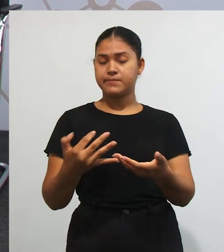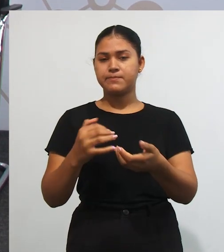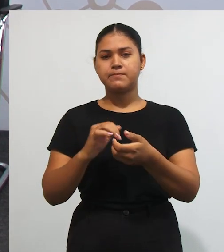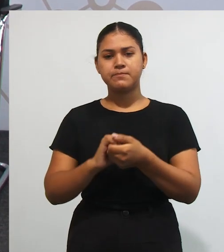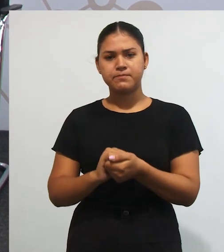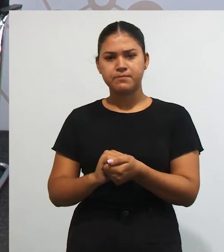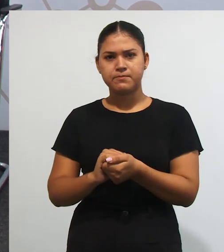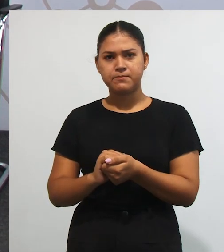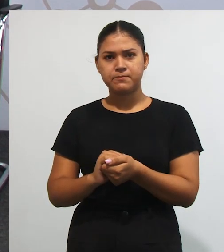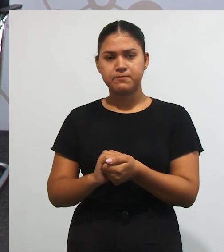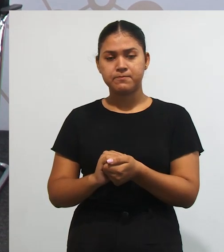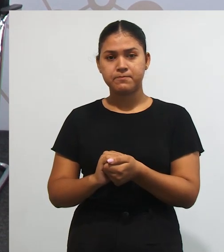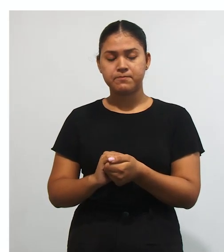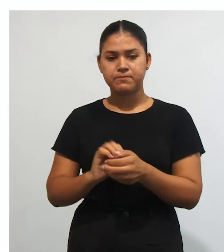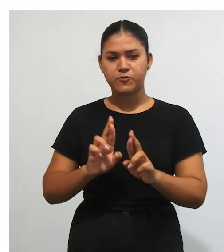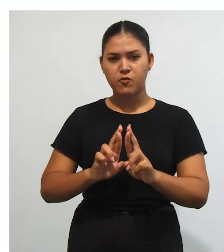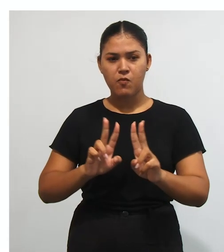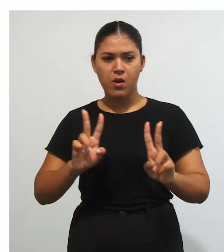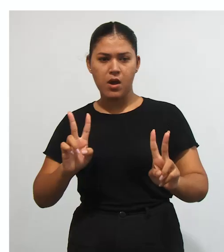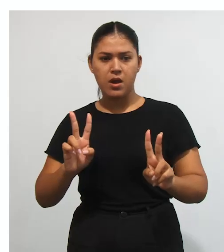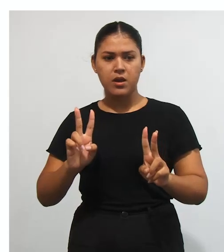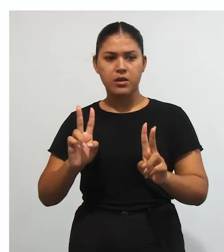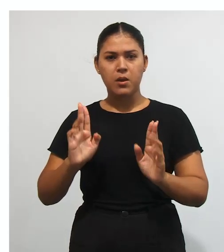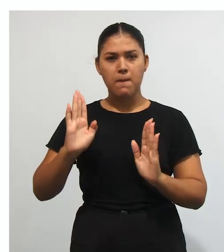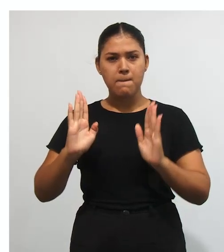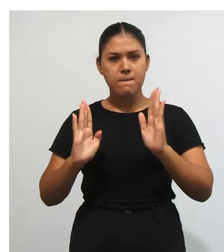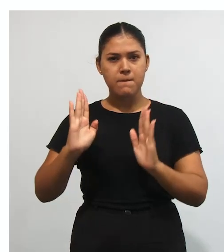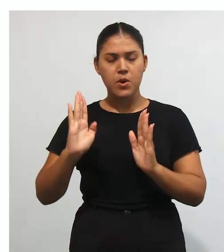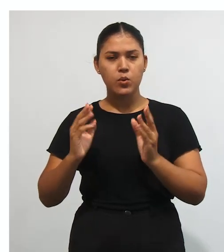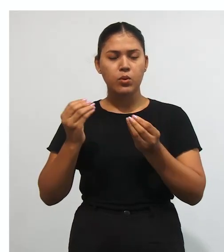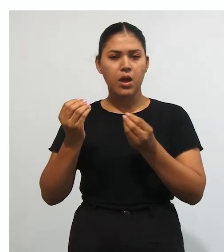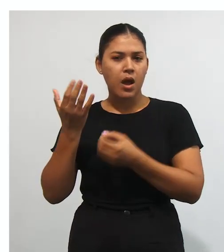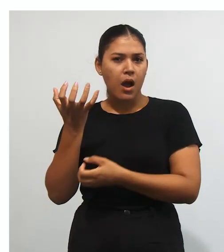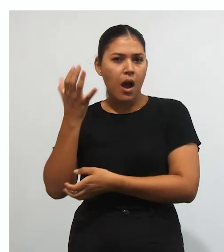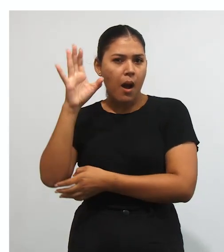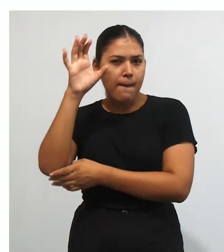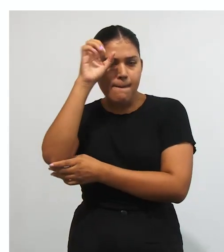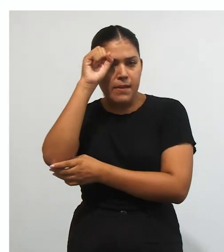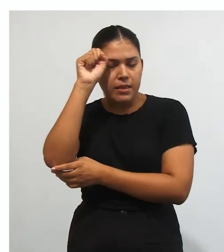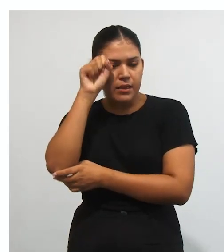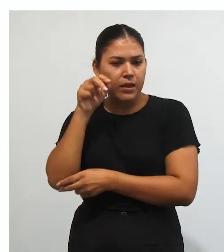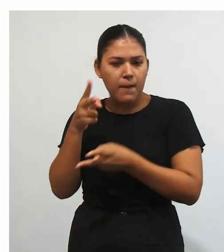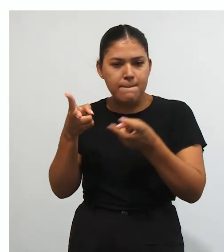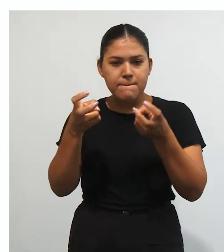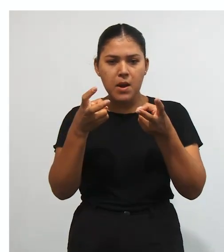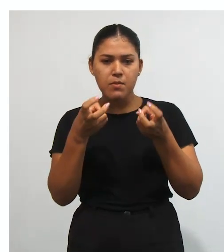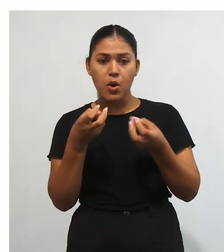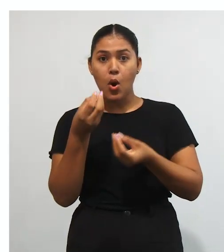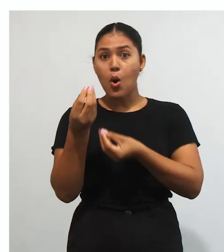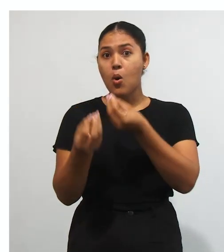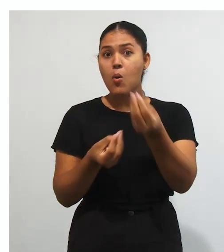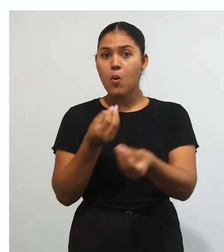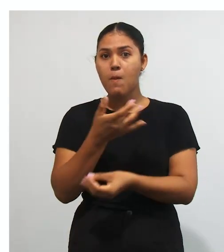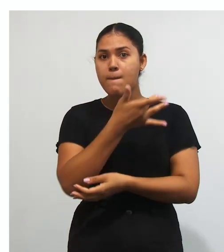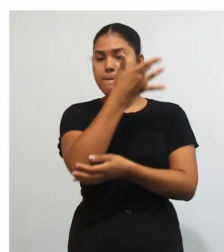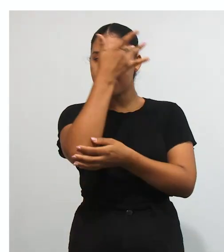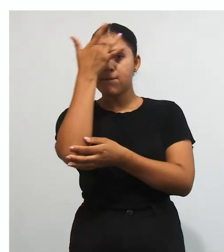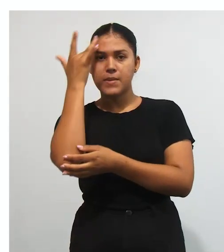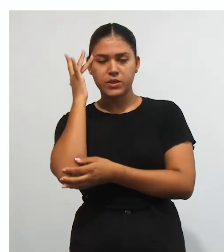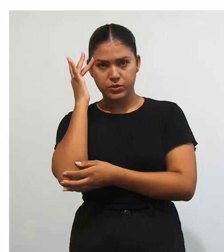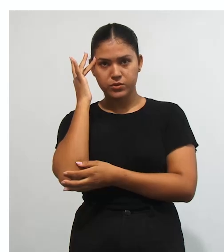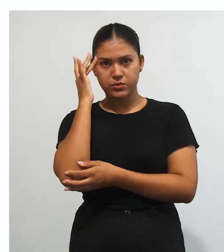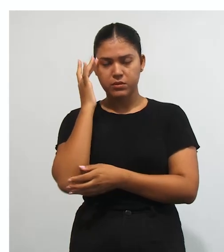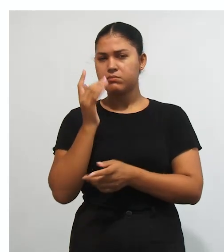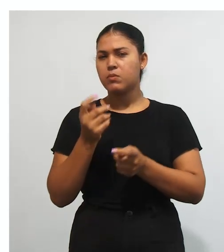concepções estreitas da linguagem, permito-me procurar entendê-la como atividade ou processo segundo o qual quem a controla não